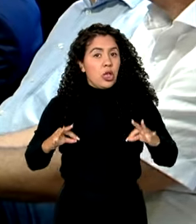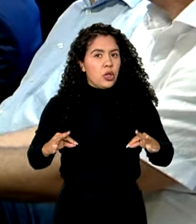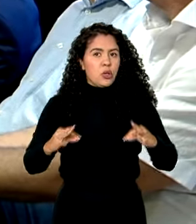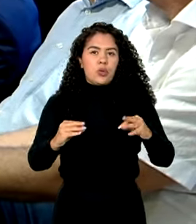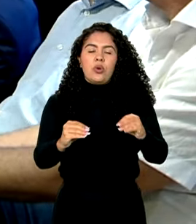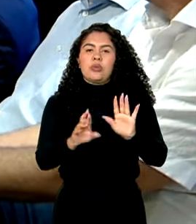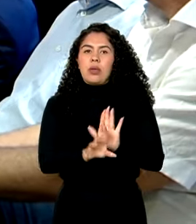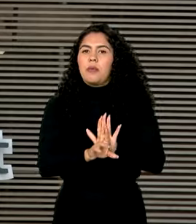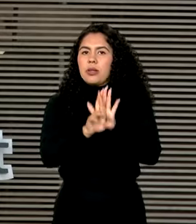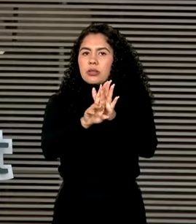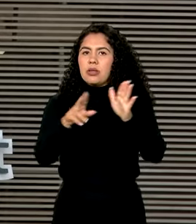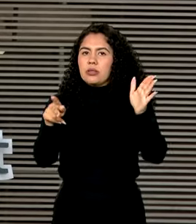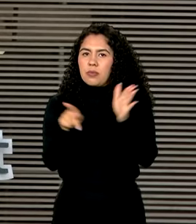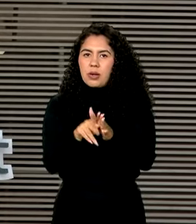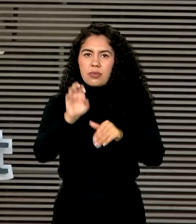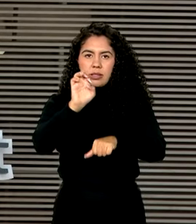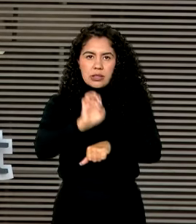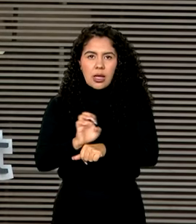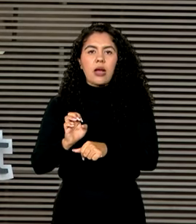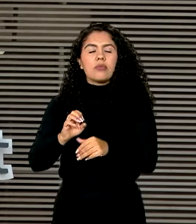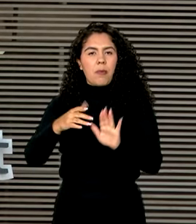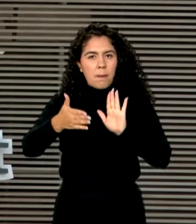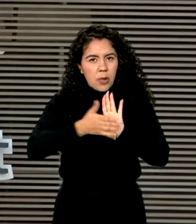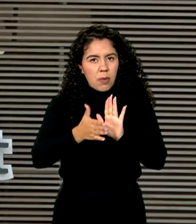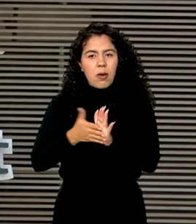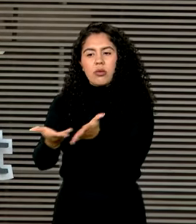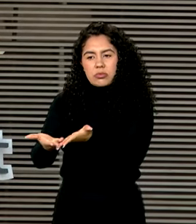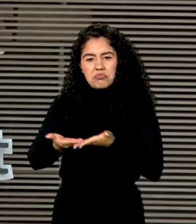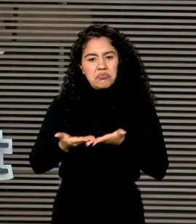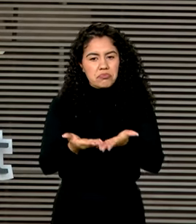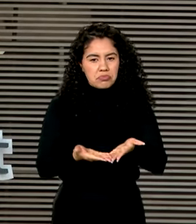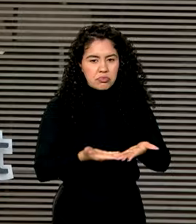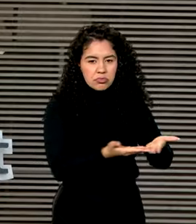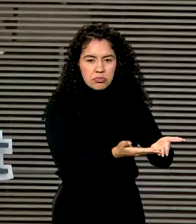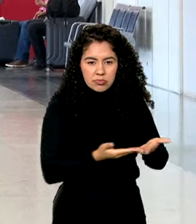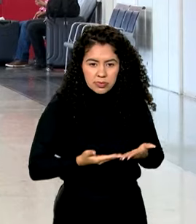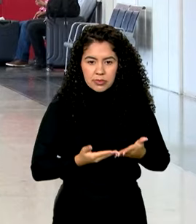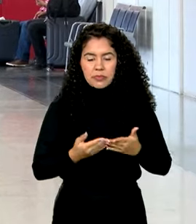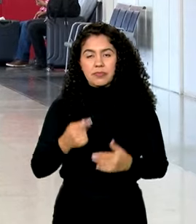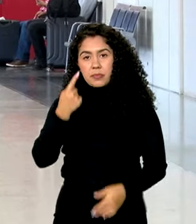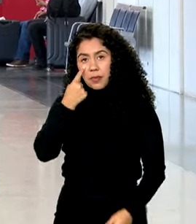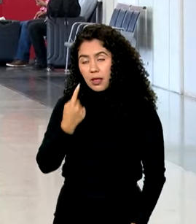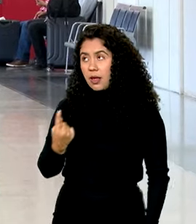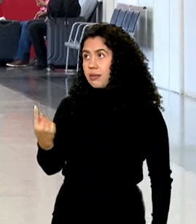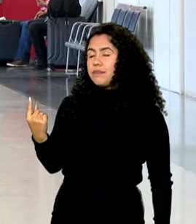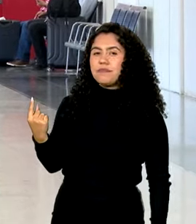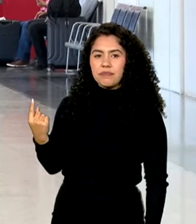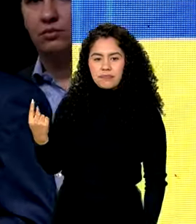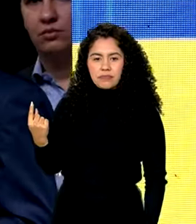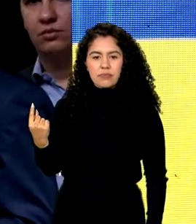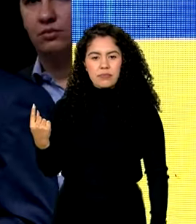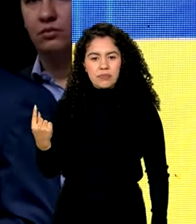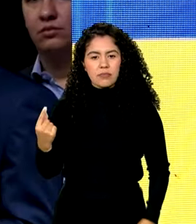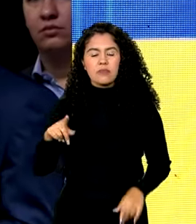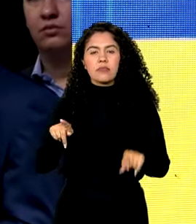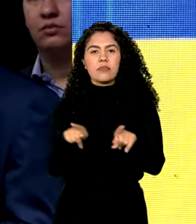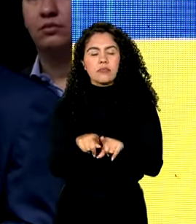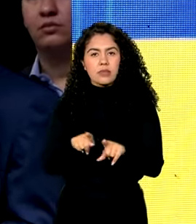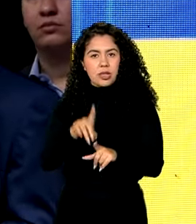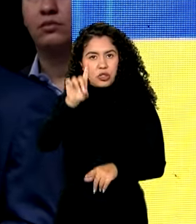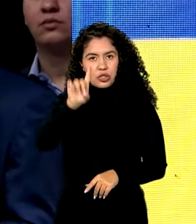apresentaram. Todos. As obras são de responsabilidade da concessionária Centro-Oeste Airport e, segundo